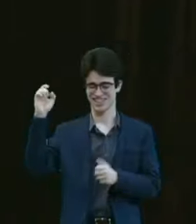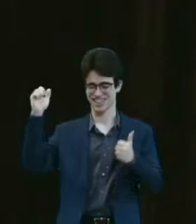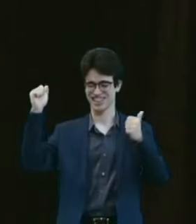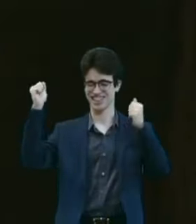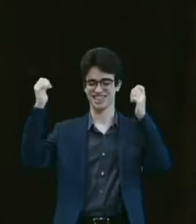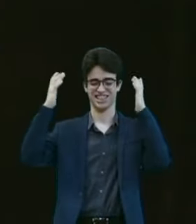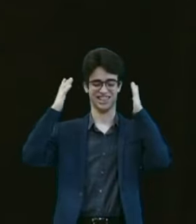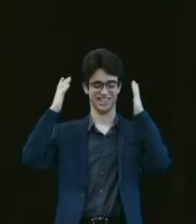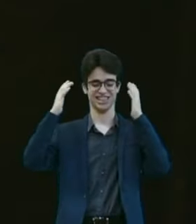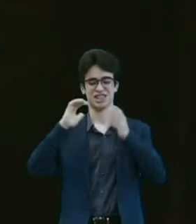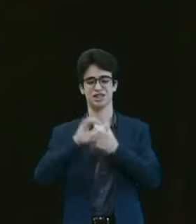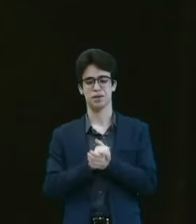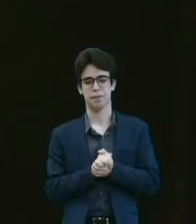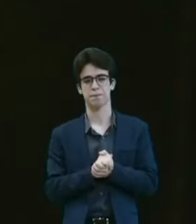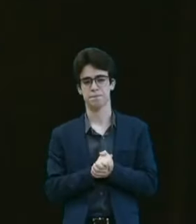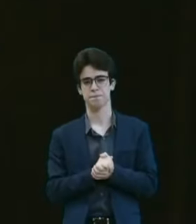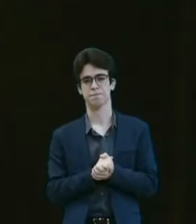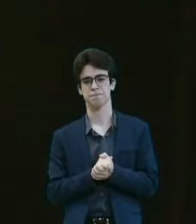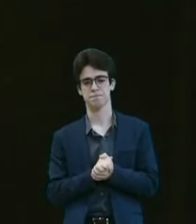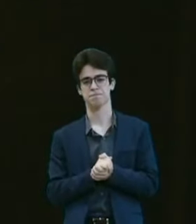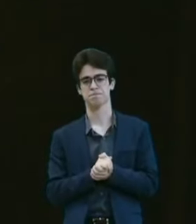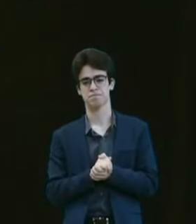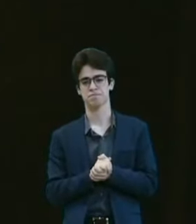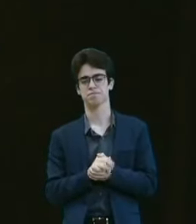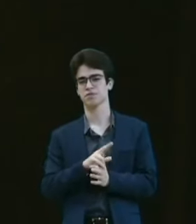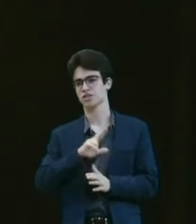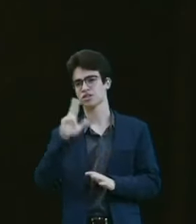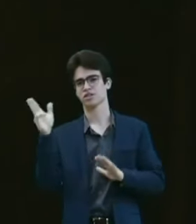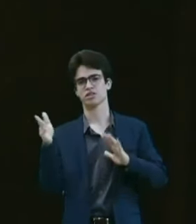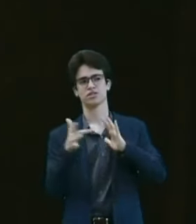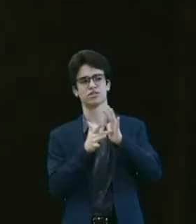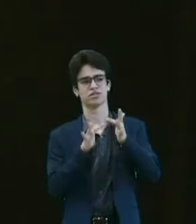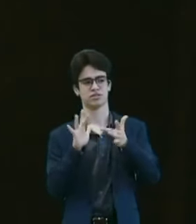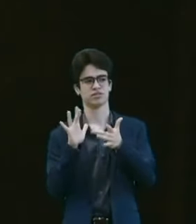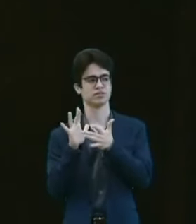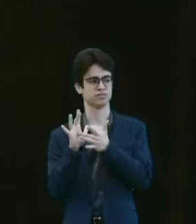Deus sobre os nossos, em nome de Jesus.